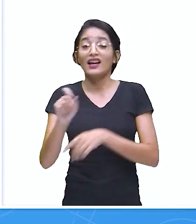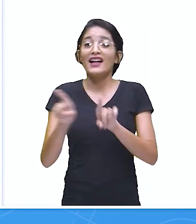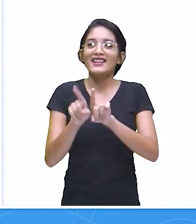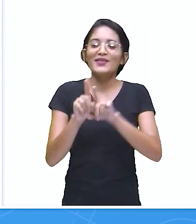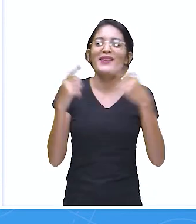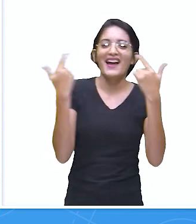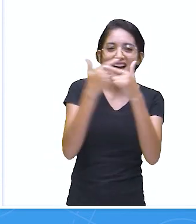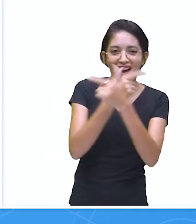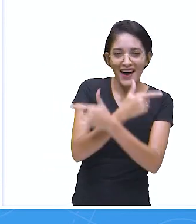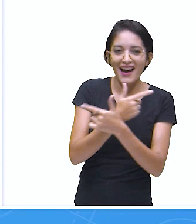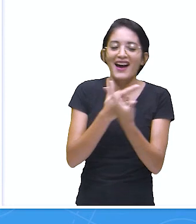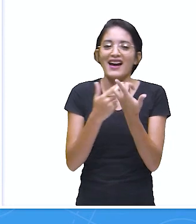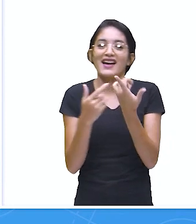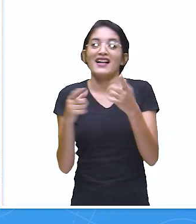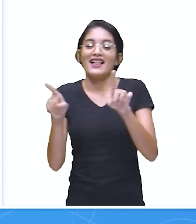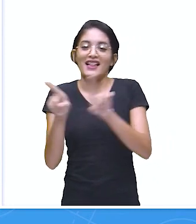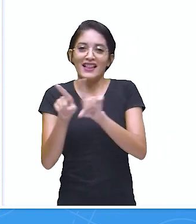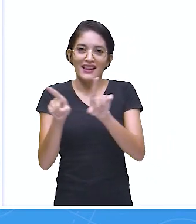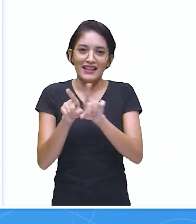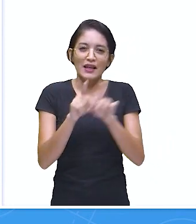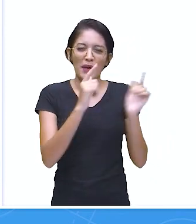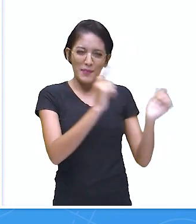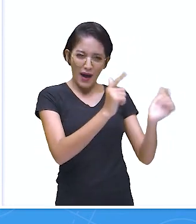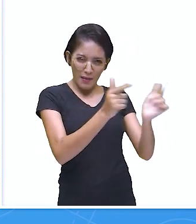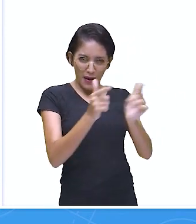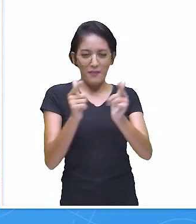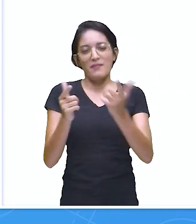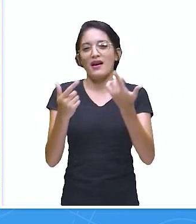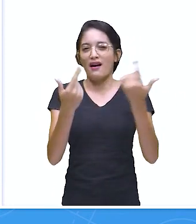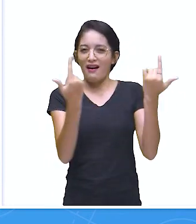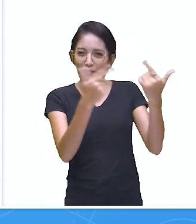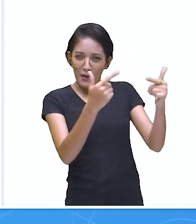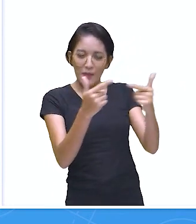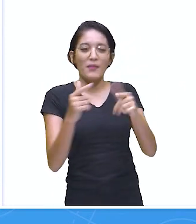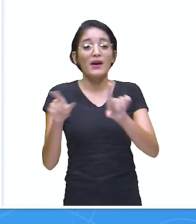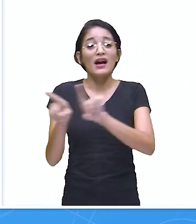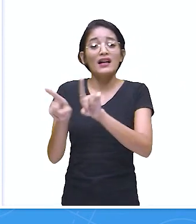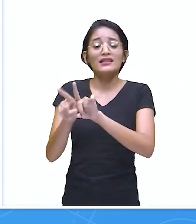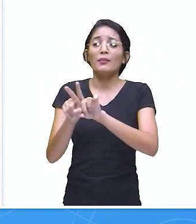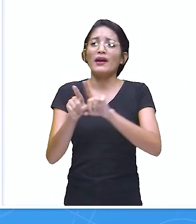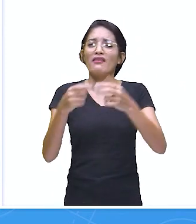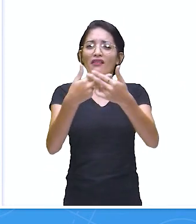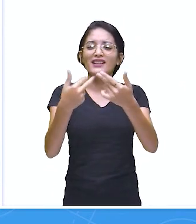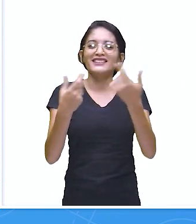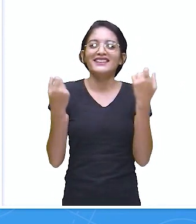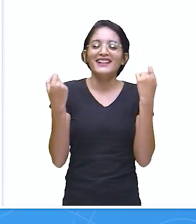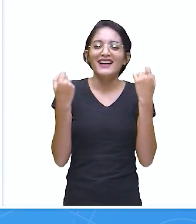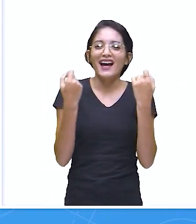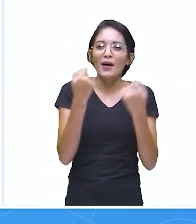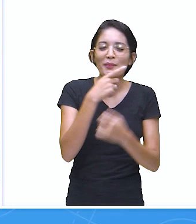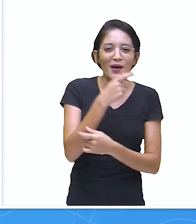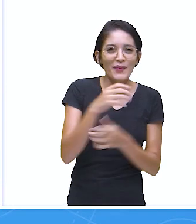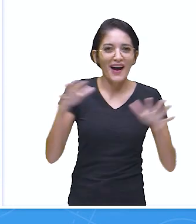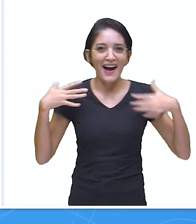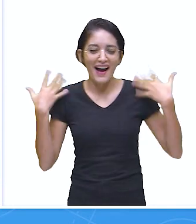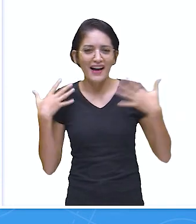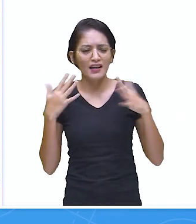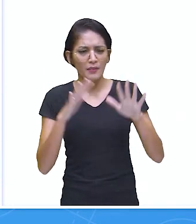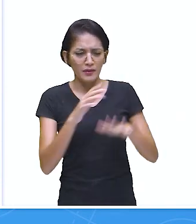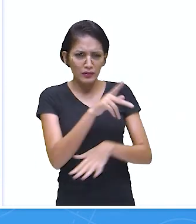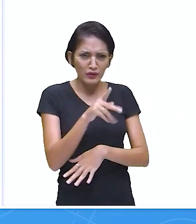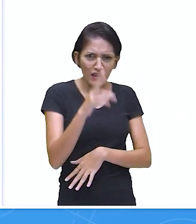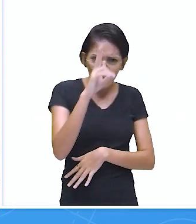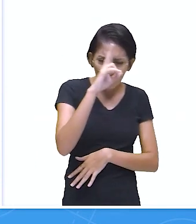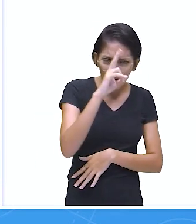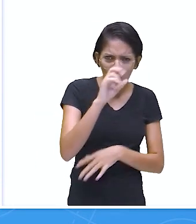no cartoon, vai trazer ironia, né, vai trazer aspectos cômicos, engraçados. Aí você diz, professor, eu não estou